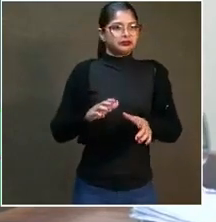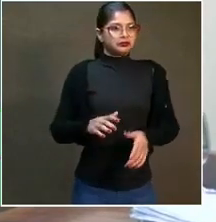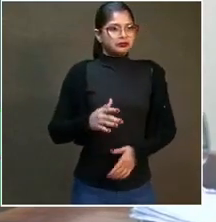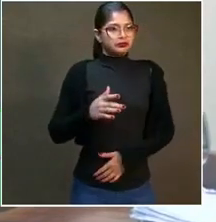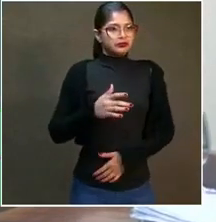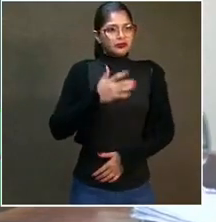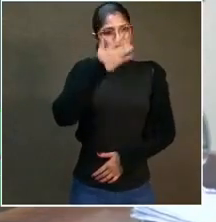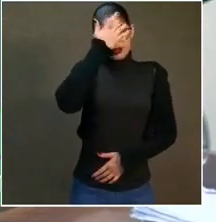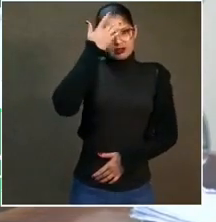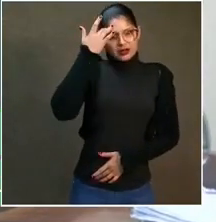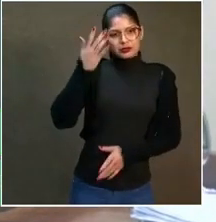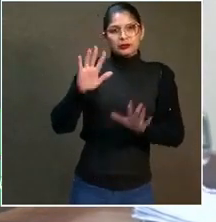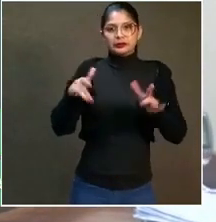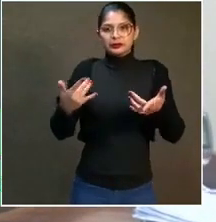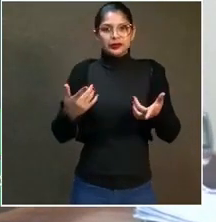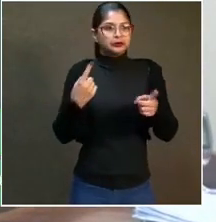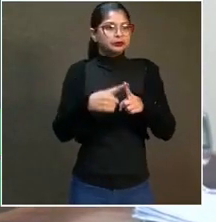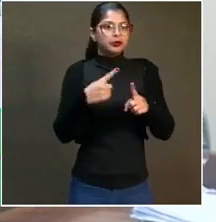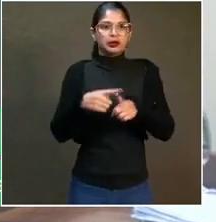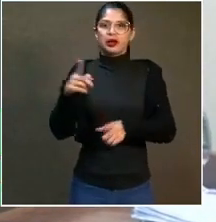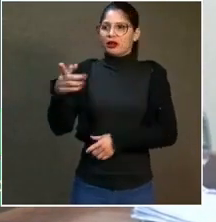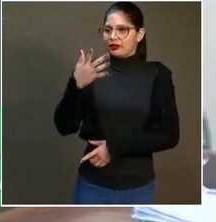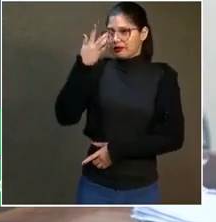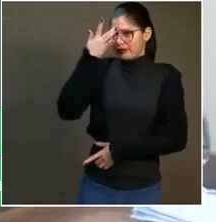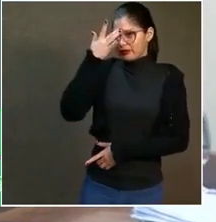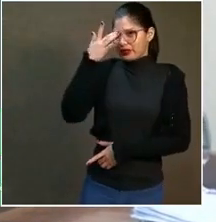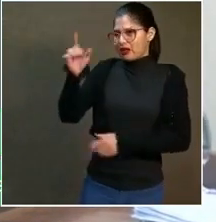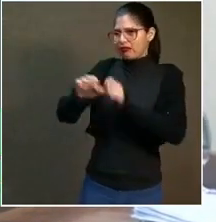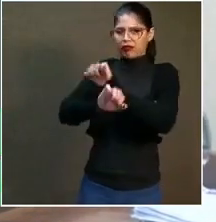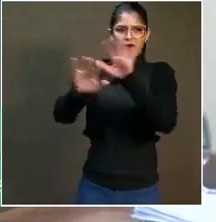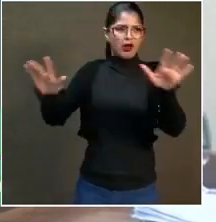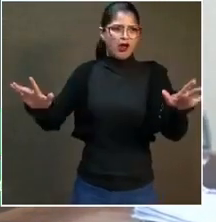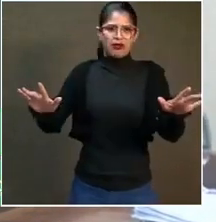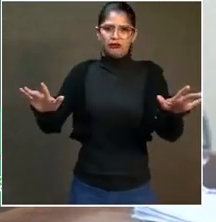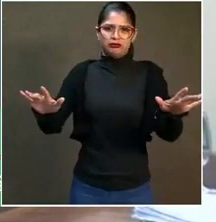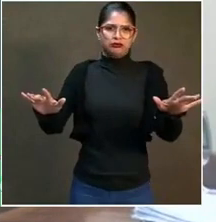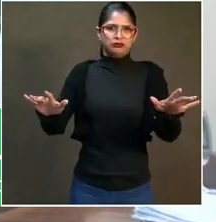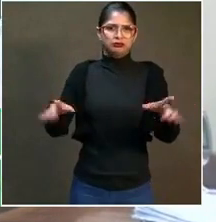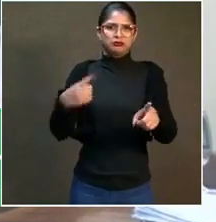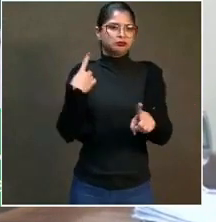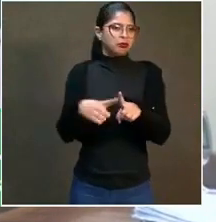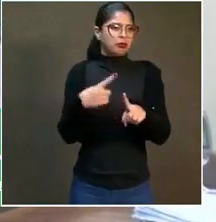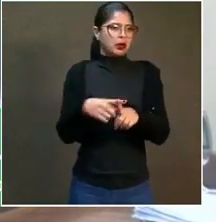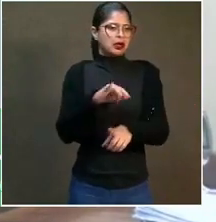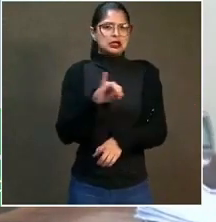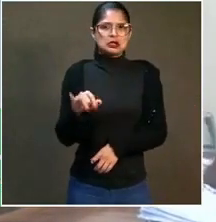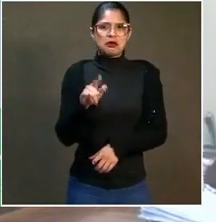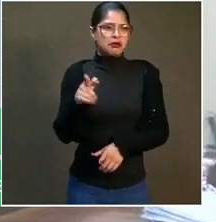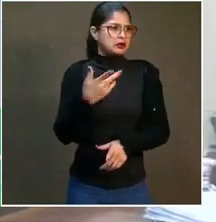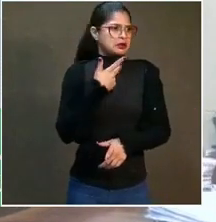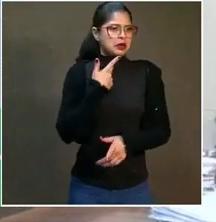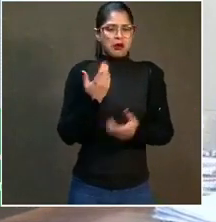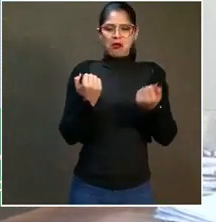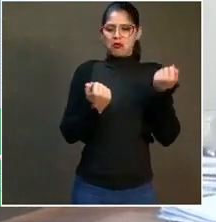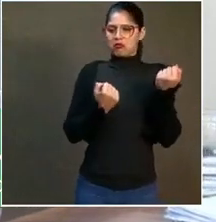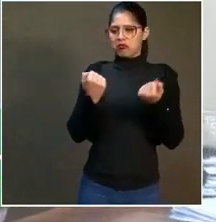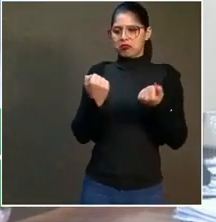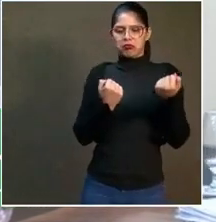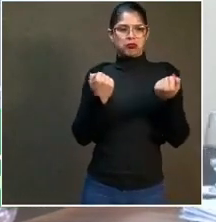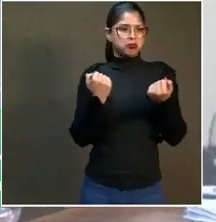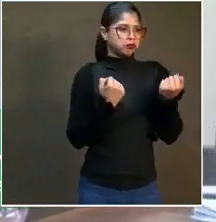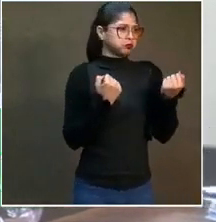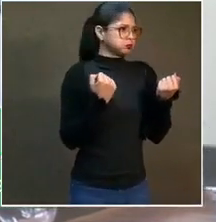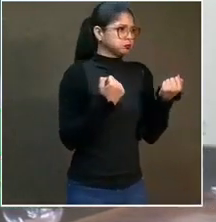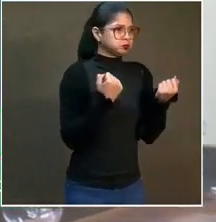ponto de fazer como o Dr. Johnny deixou muito claro aqui. Não é porque você ali dirigiu um veículo, por exemplo, em